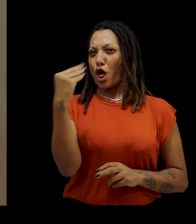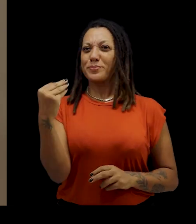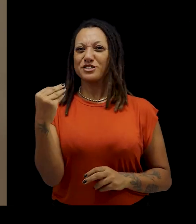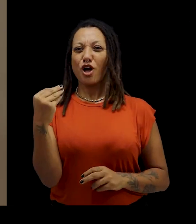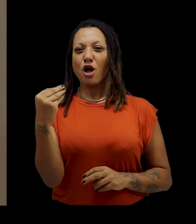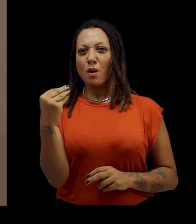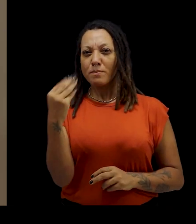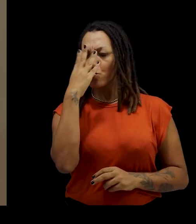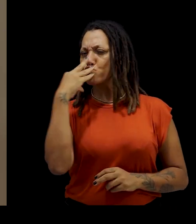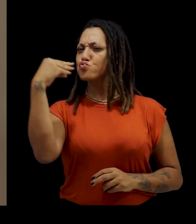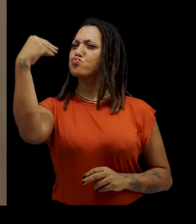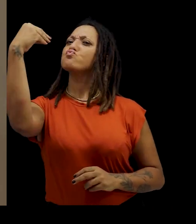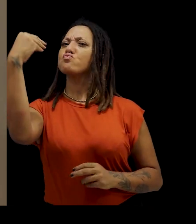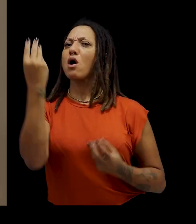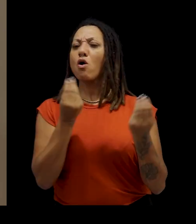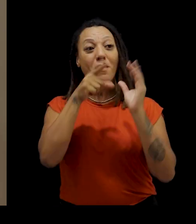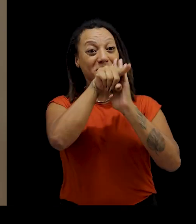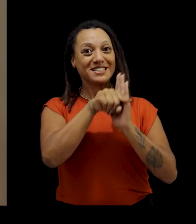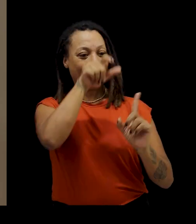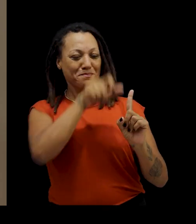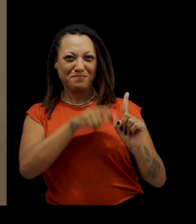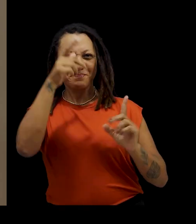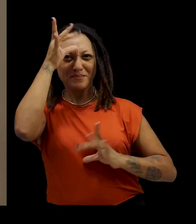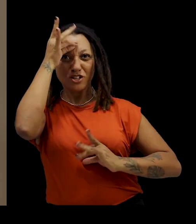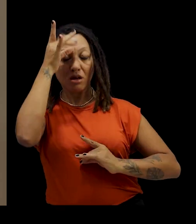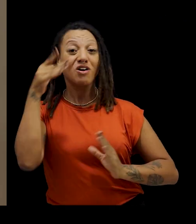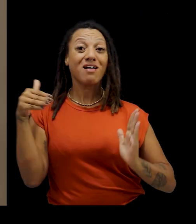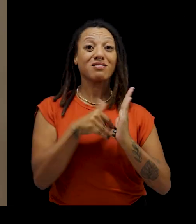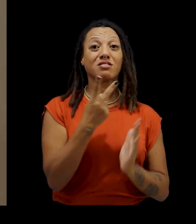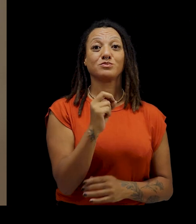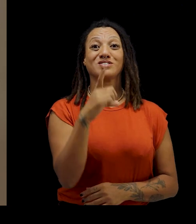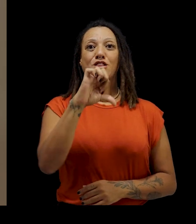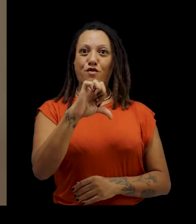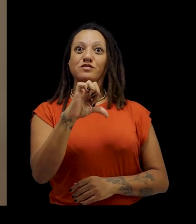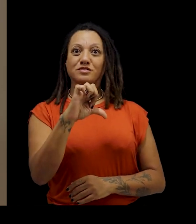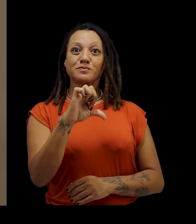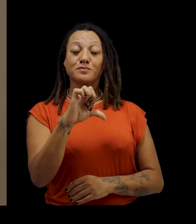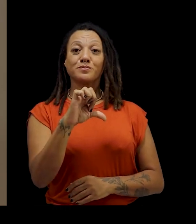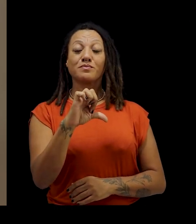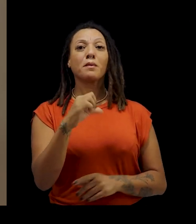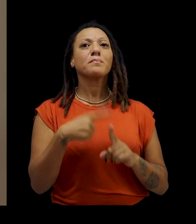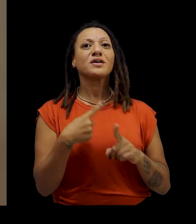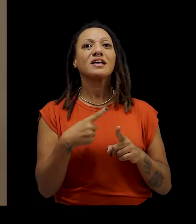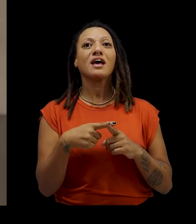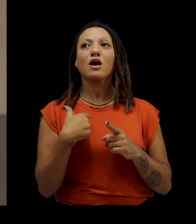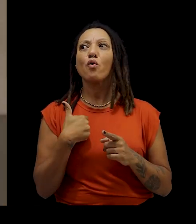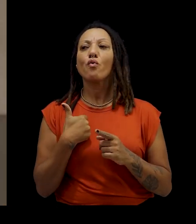cima da figura do lobisomem, da representação da figura do lobisomem, que foi até